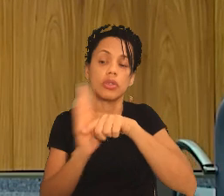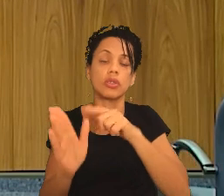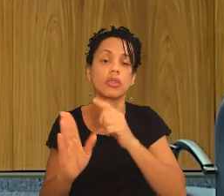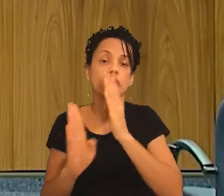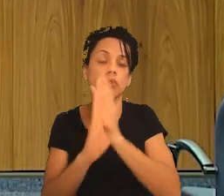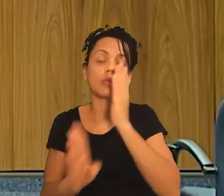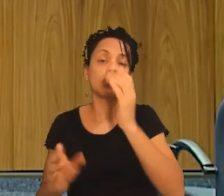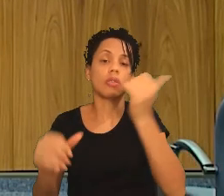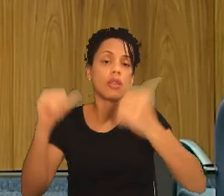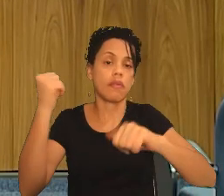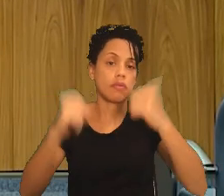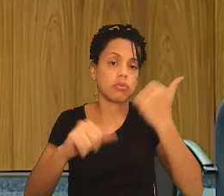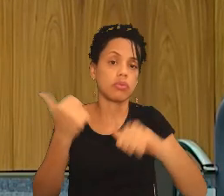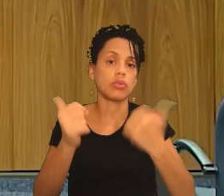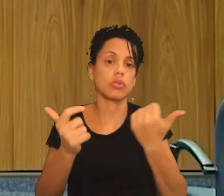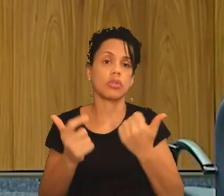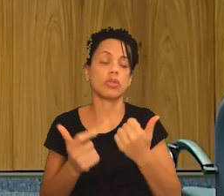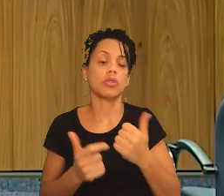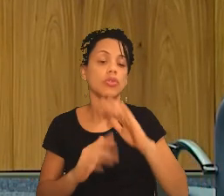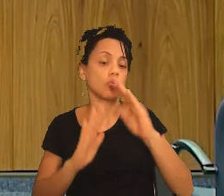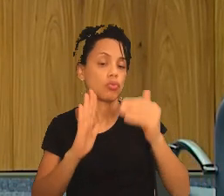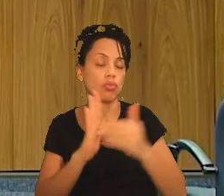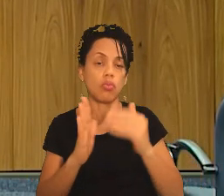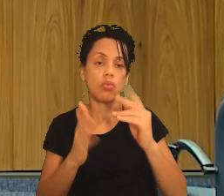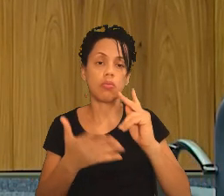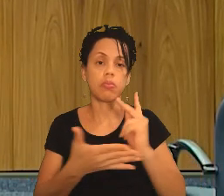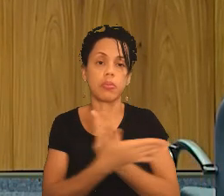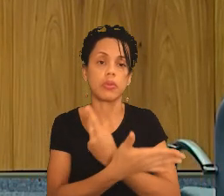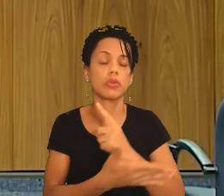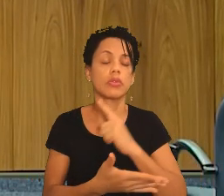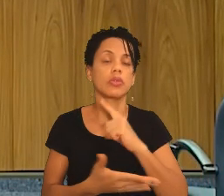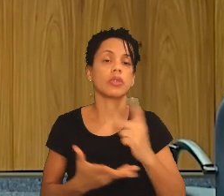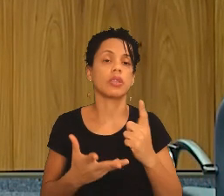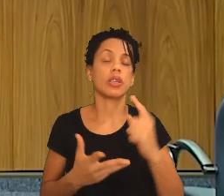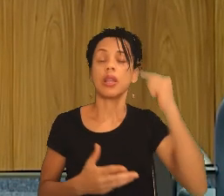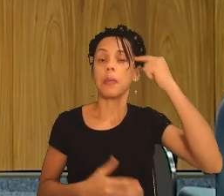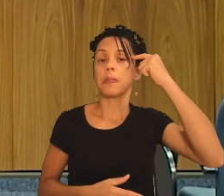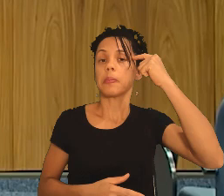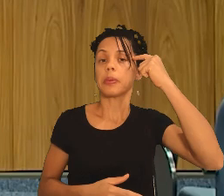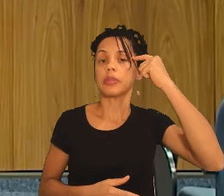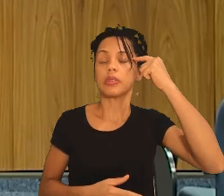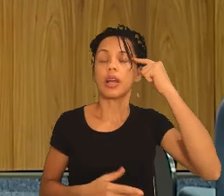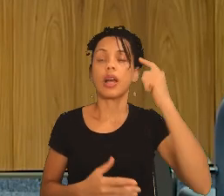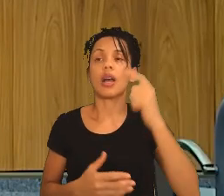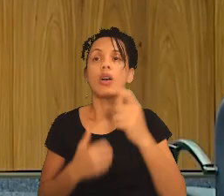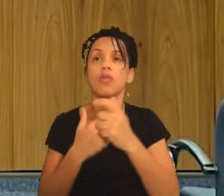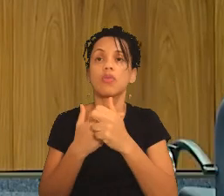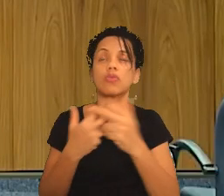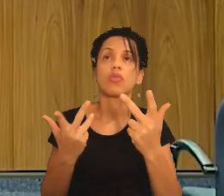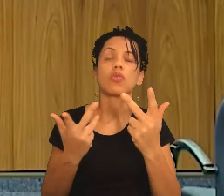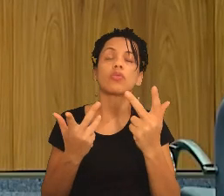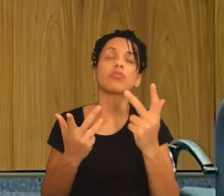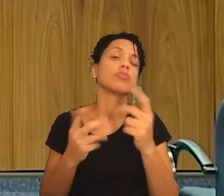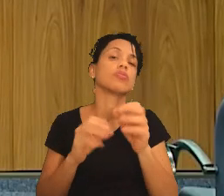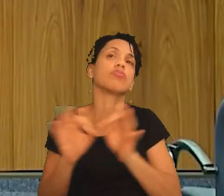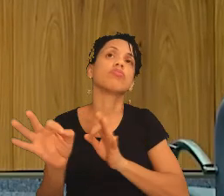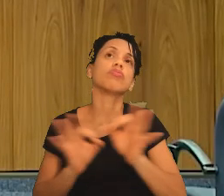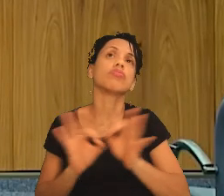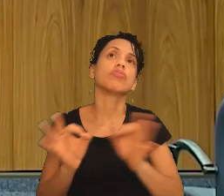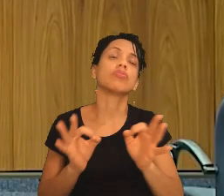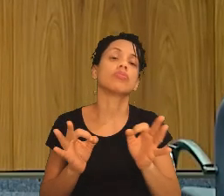Então, o grupo ele surge justamente para dar um apoio nesse tipo de atuação, de ajudar